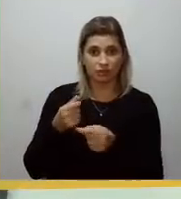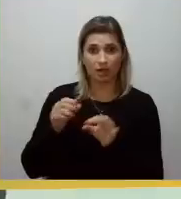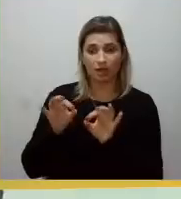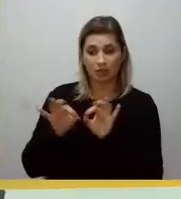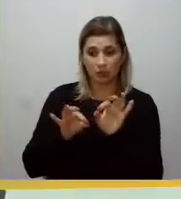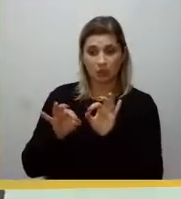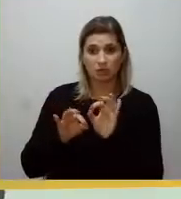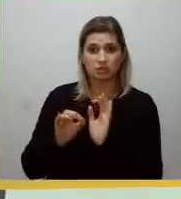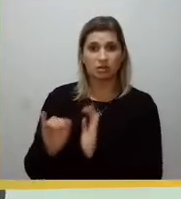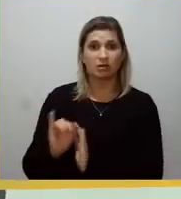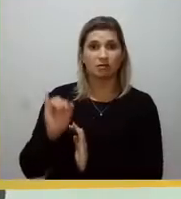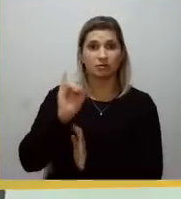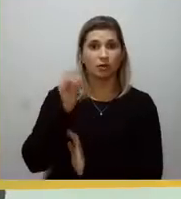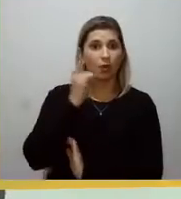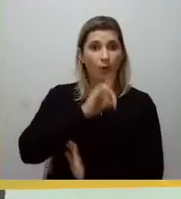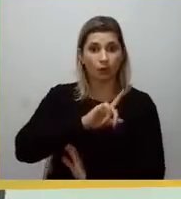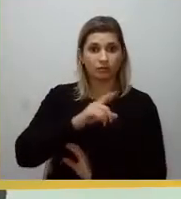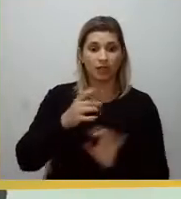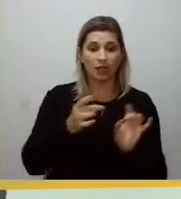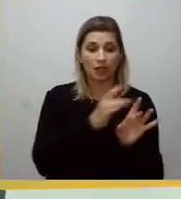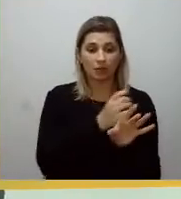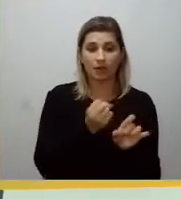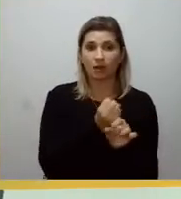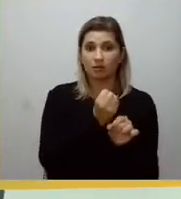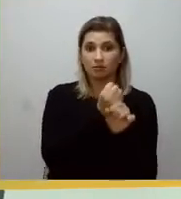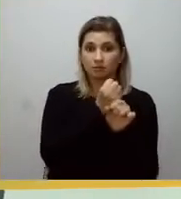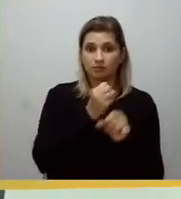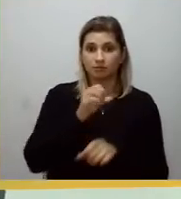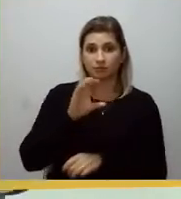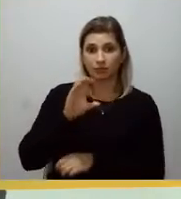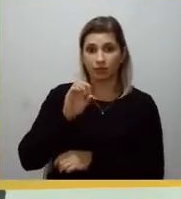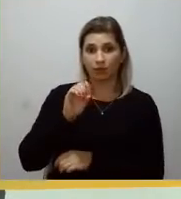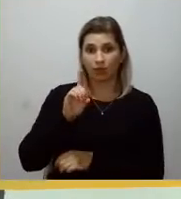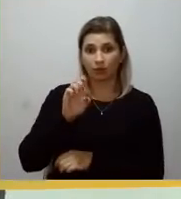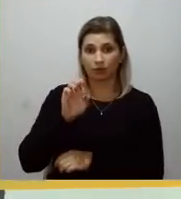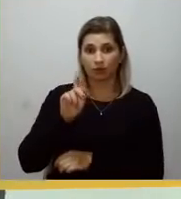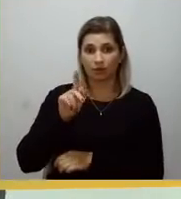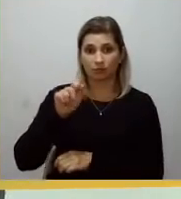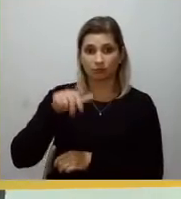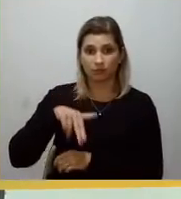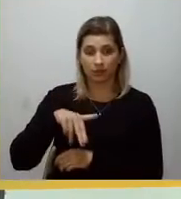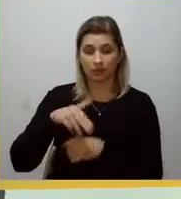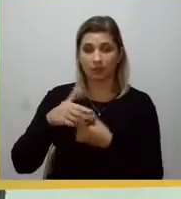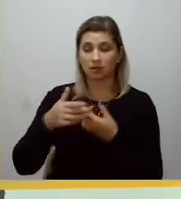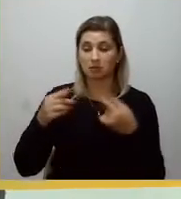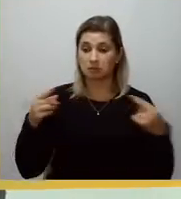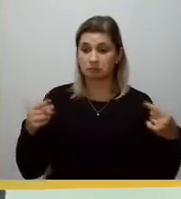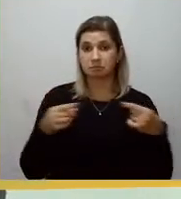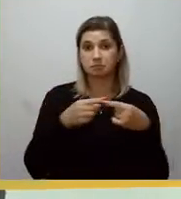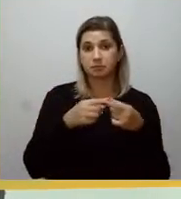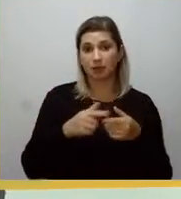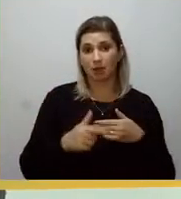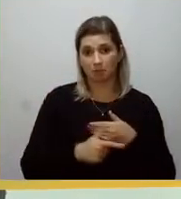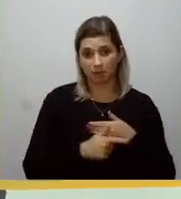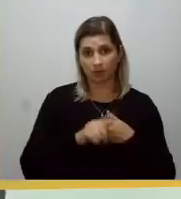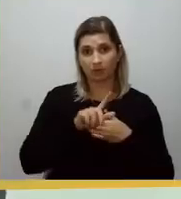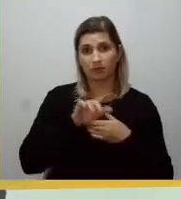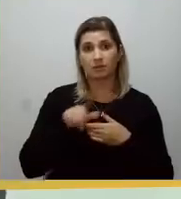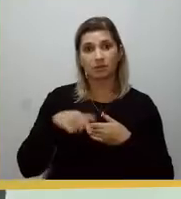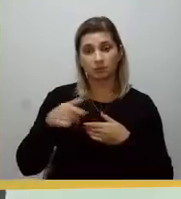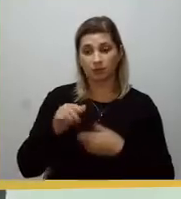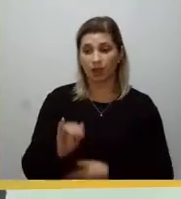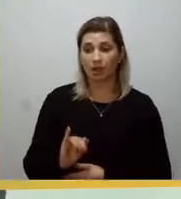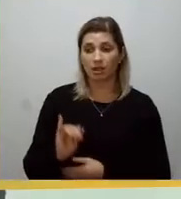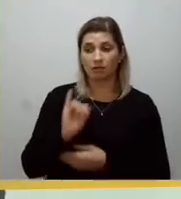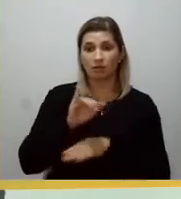conseguia realizar a obra. Então, a Codeplan, a Serratura, elas cumpriram este papel. Mas, quando a inflação acabou, não fazia mais sentido,